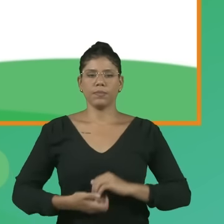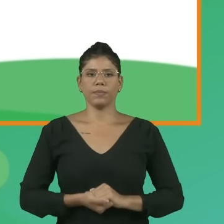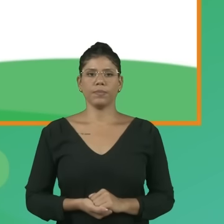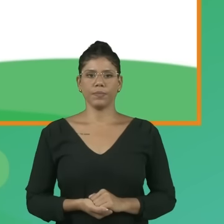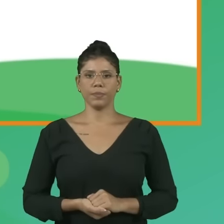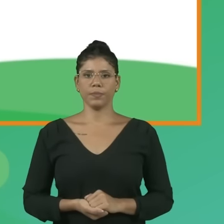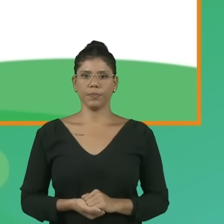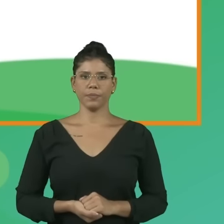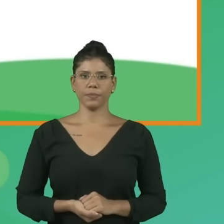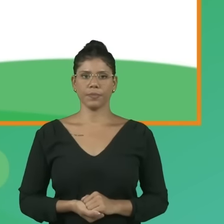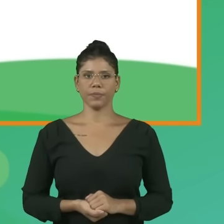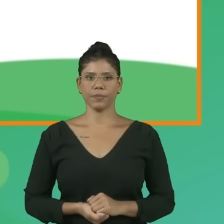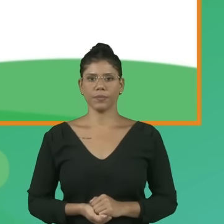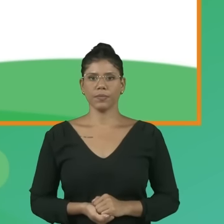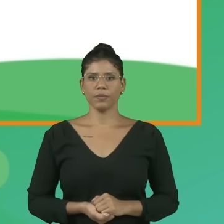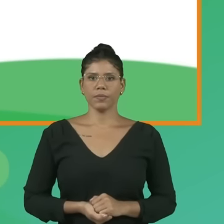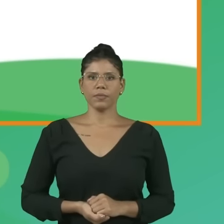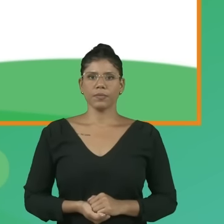Ok?